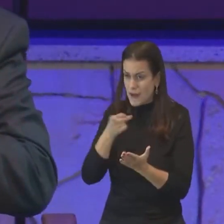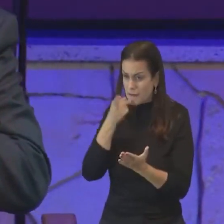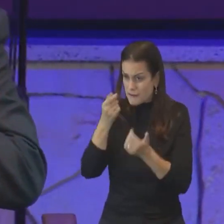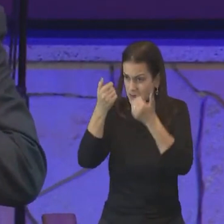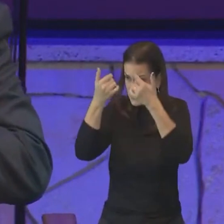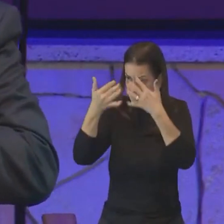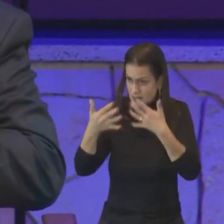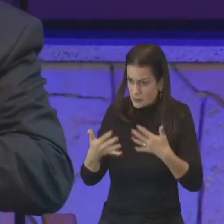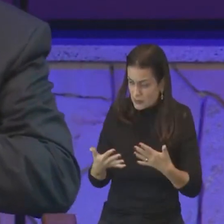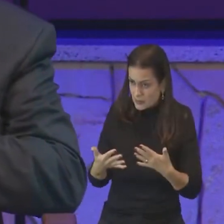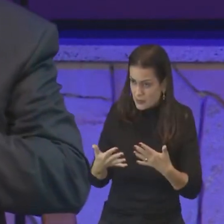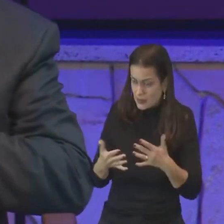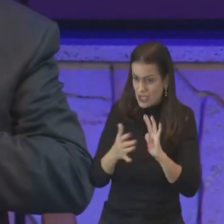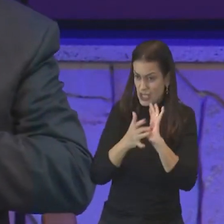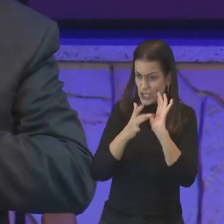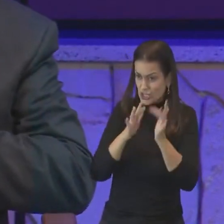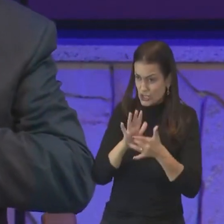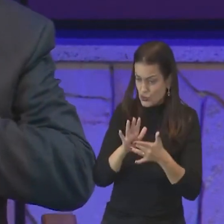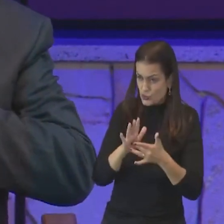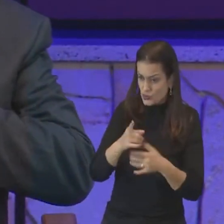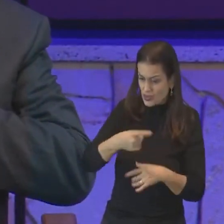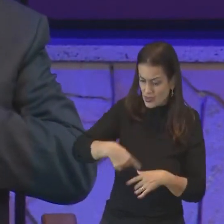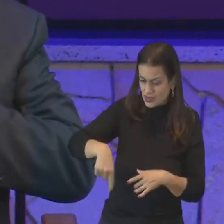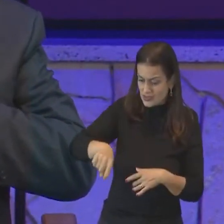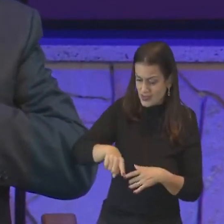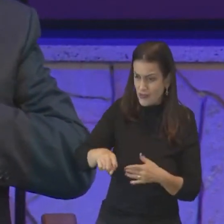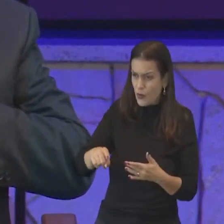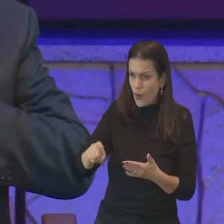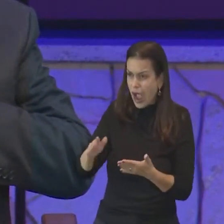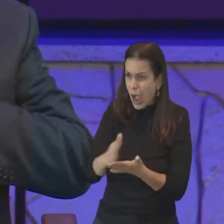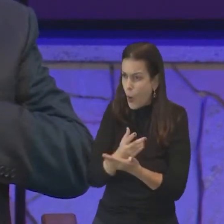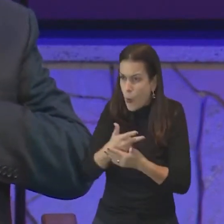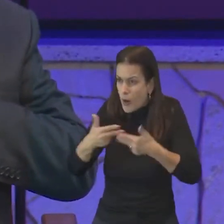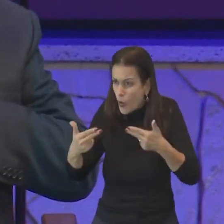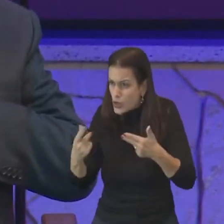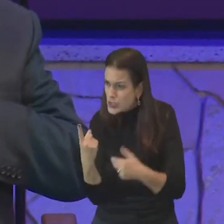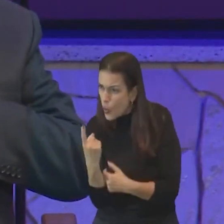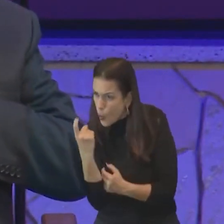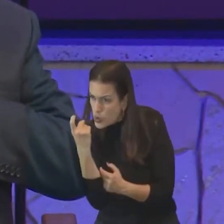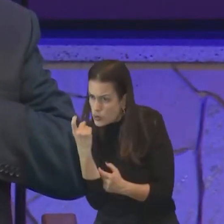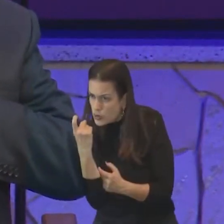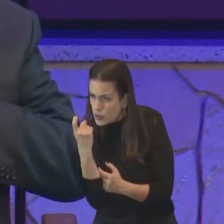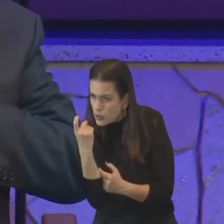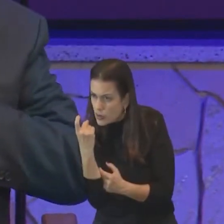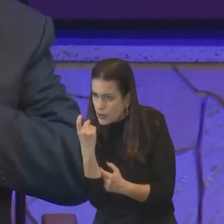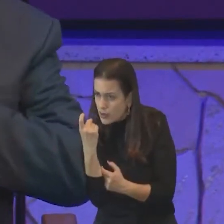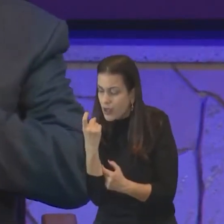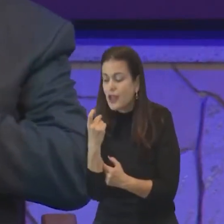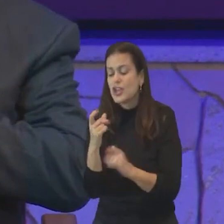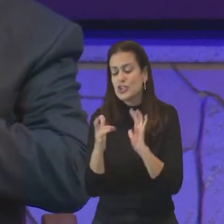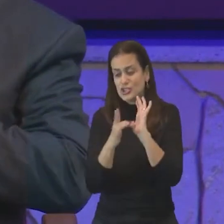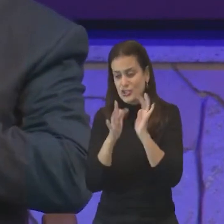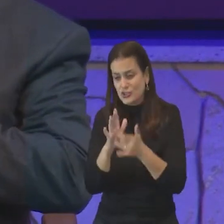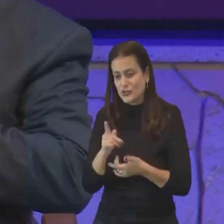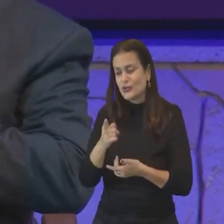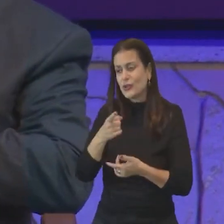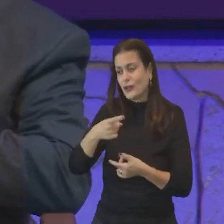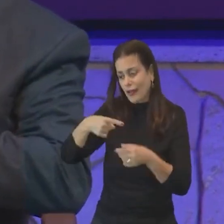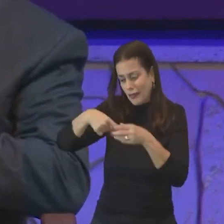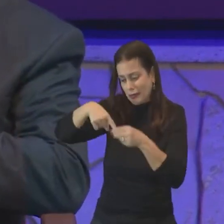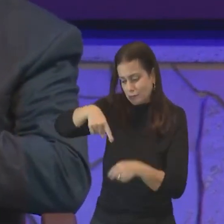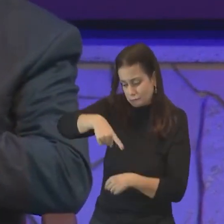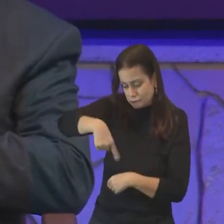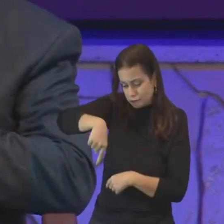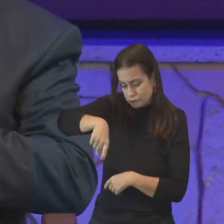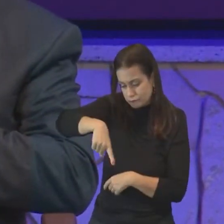narram que Jesus escreveu alguma coisa? Jesus escrevia com o dedo